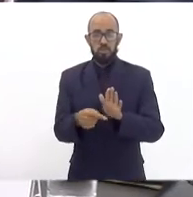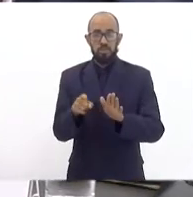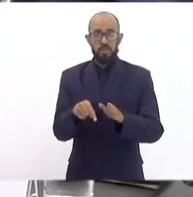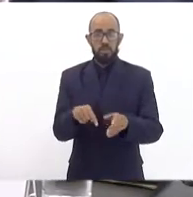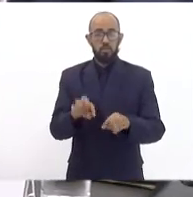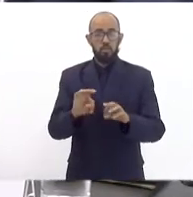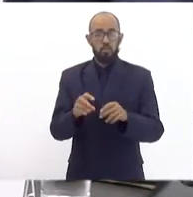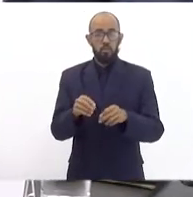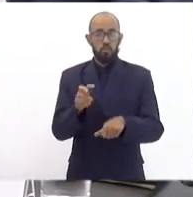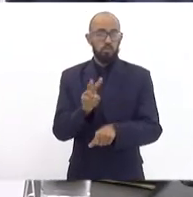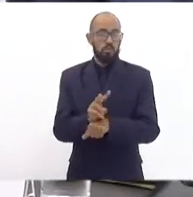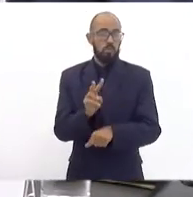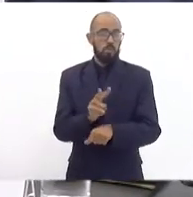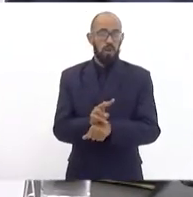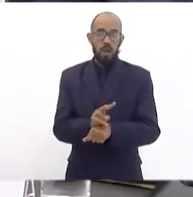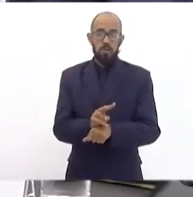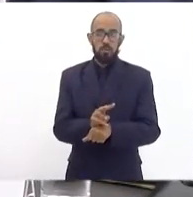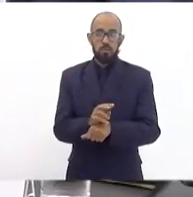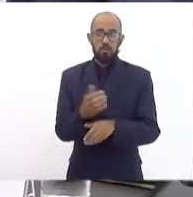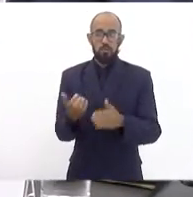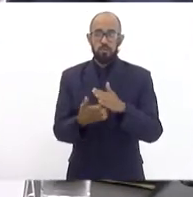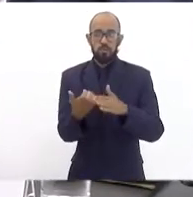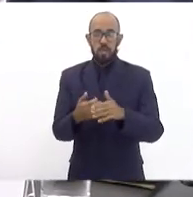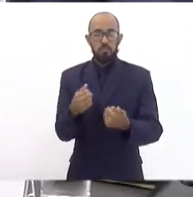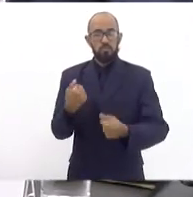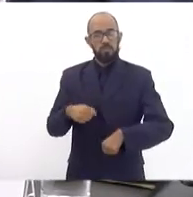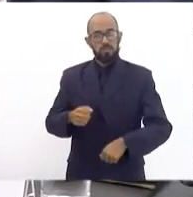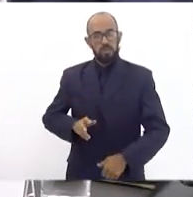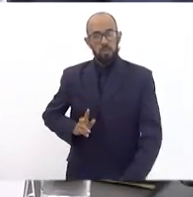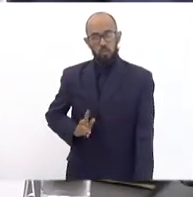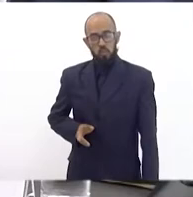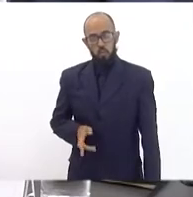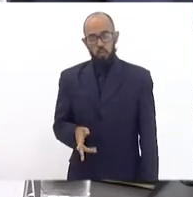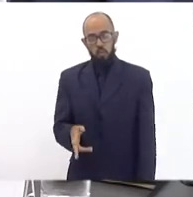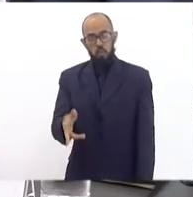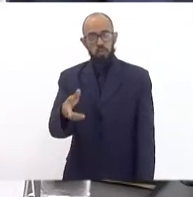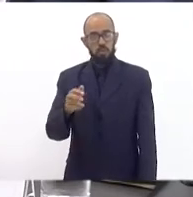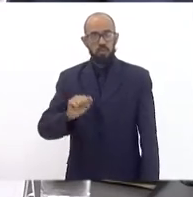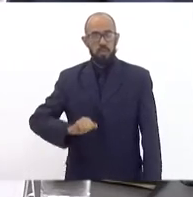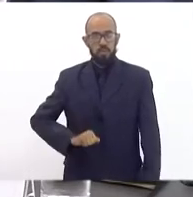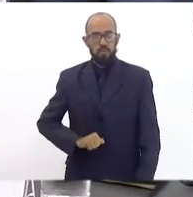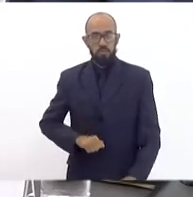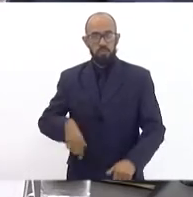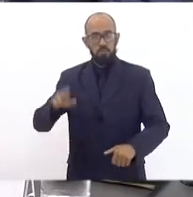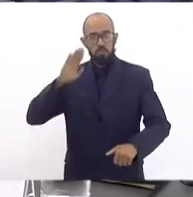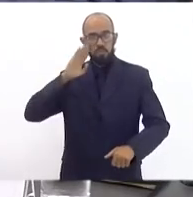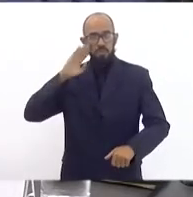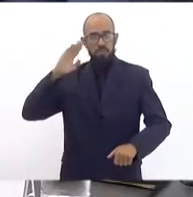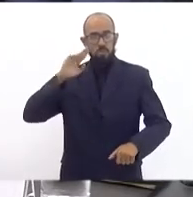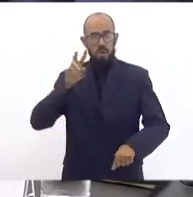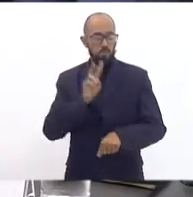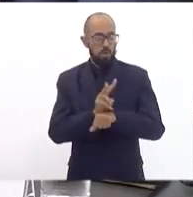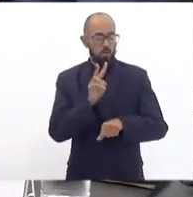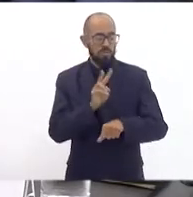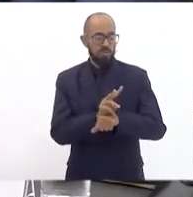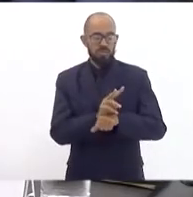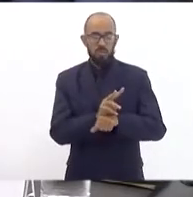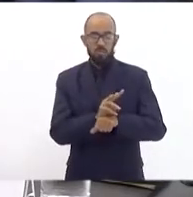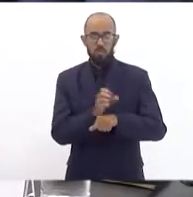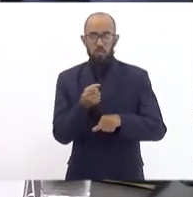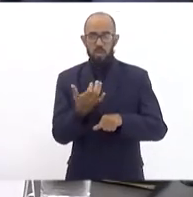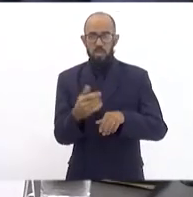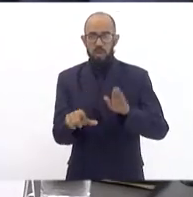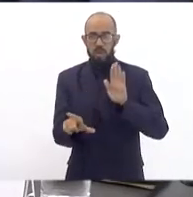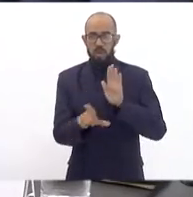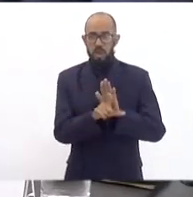O Estado tem que ter continuidade nas suas ações. É a falta do concurso. Ainda mais em concessão. Quando a lei prevê que a